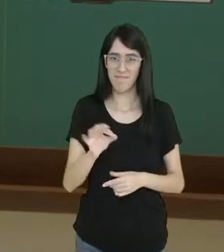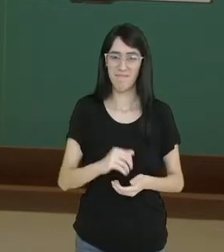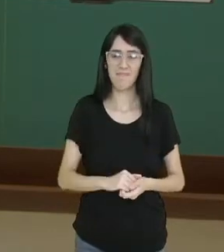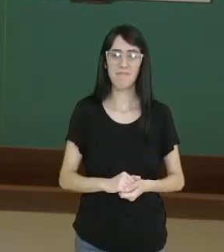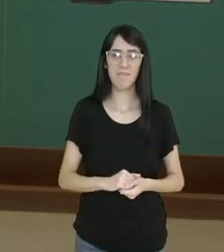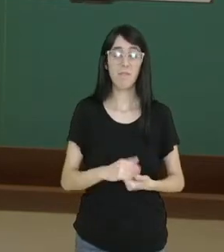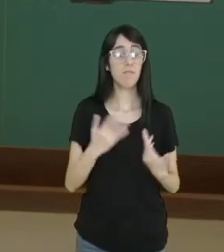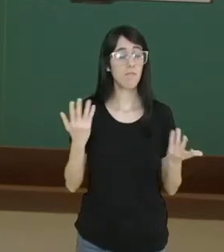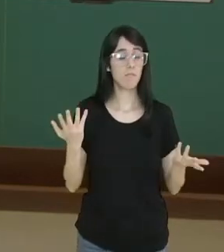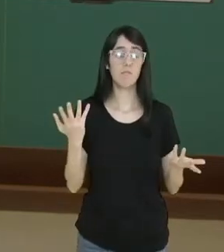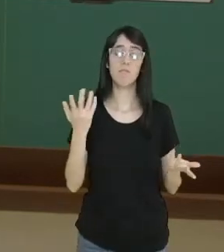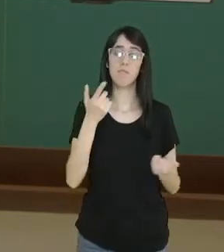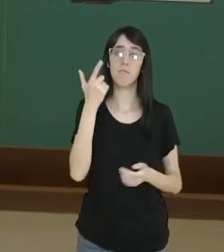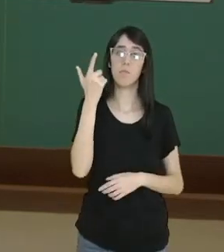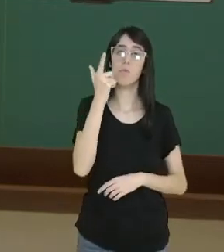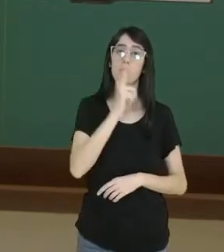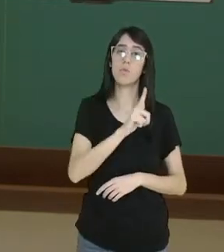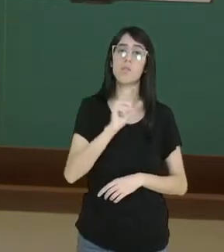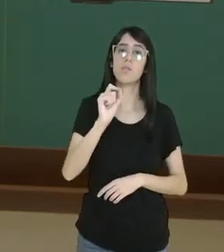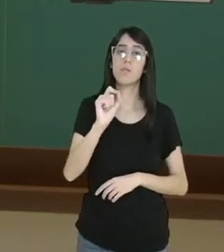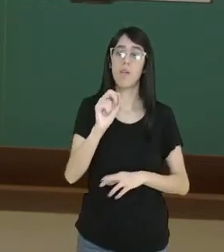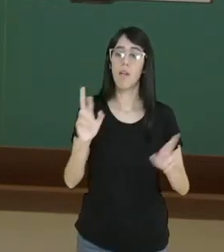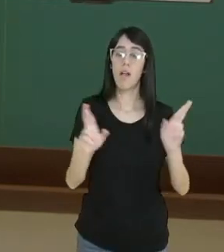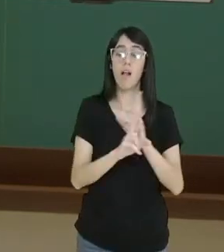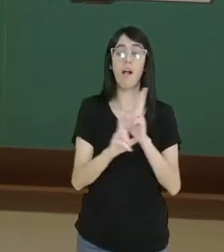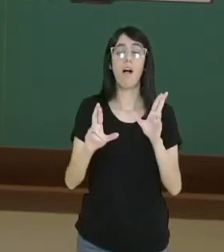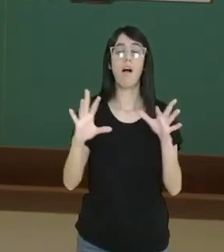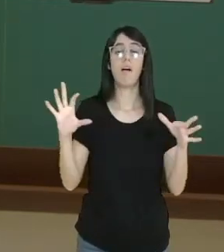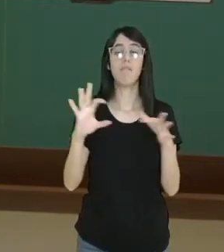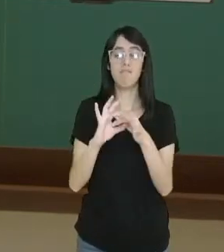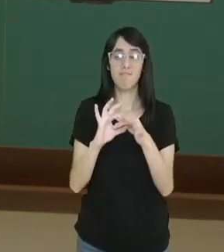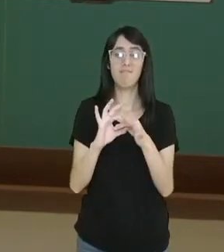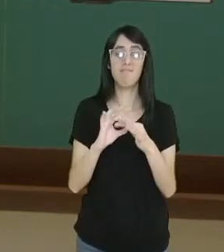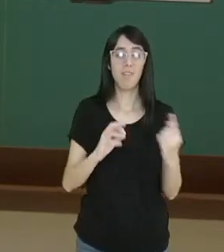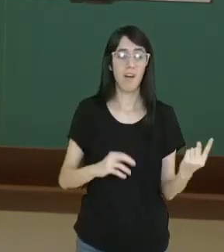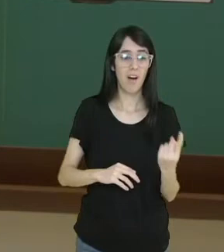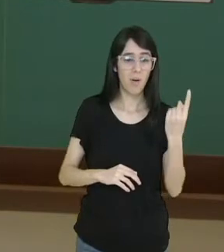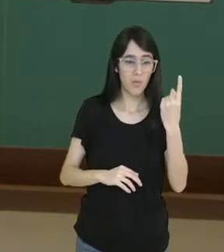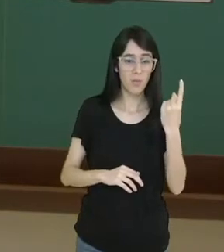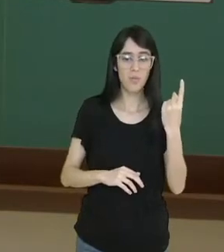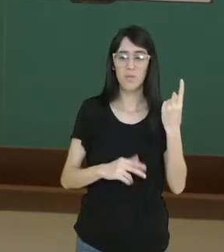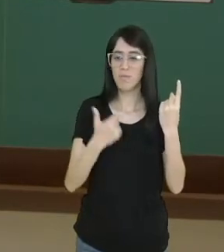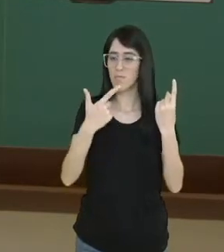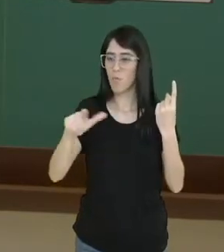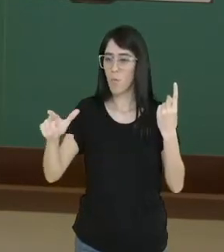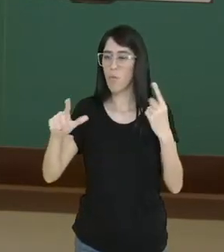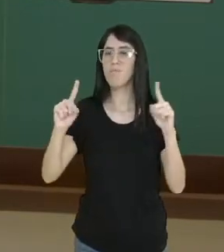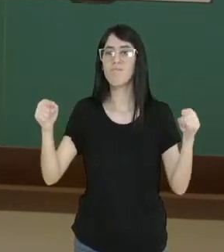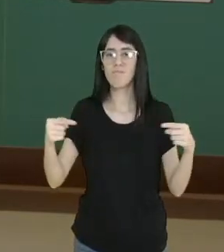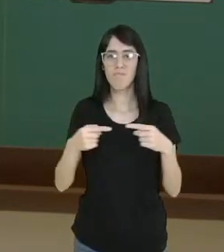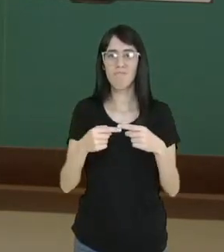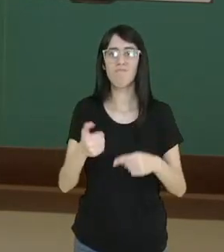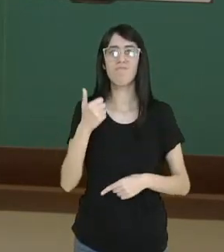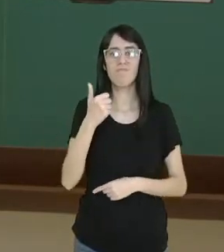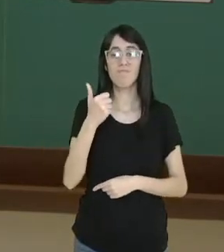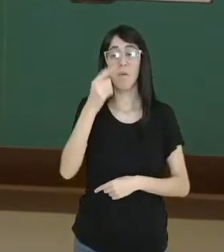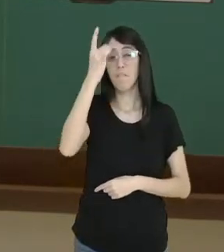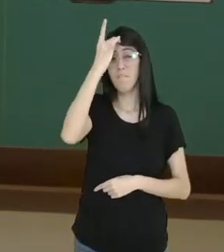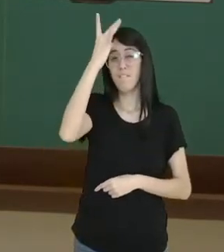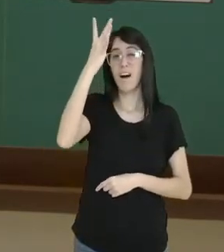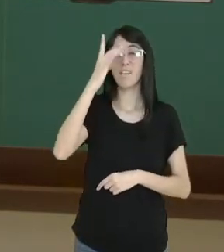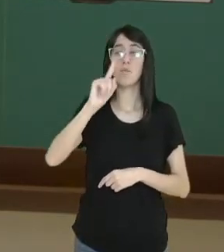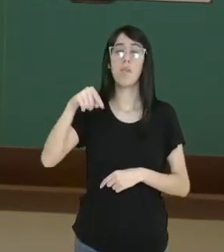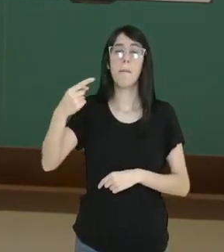E nós conseguimos assim relacionar a altura com as projeções. Fica muito fácil na hora dos cálculos,